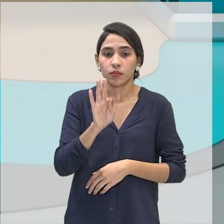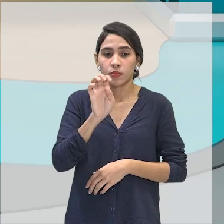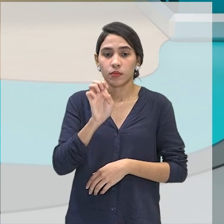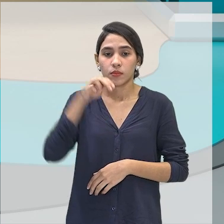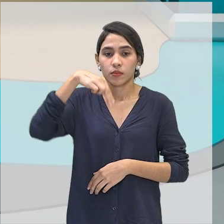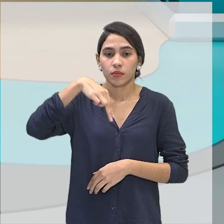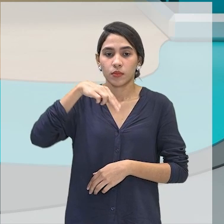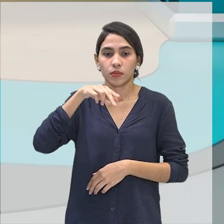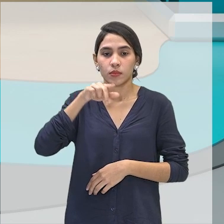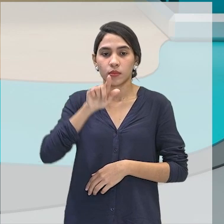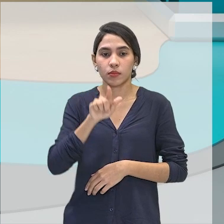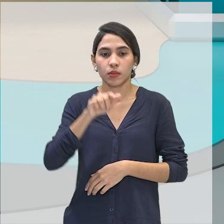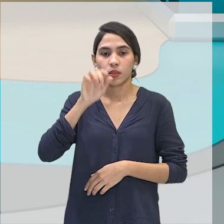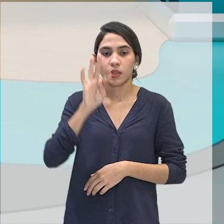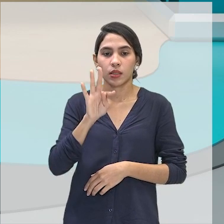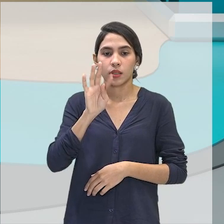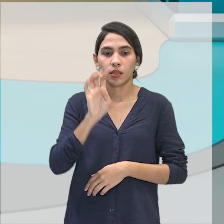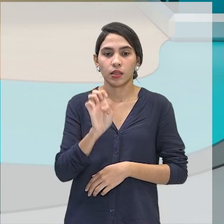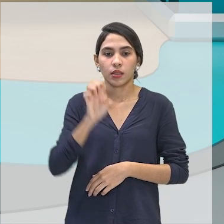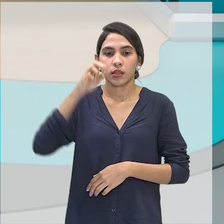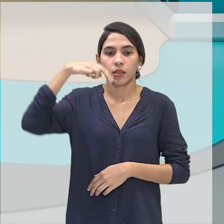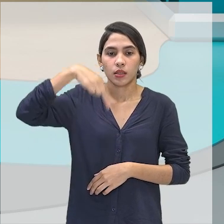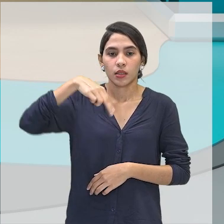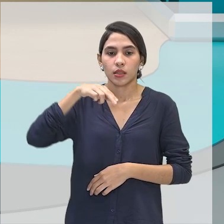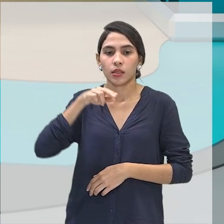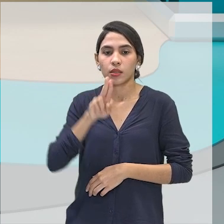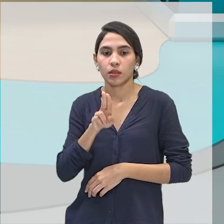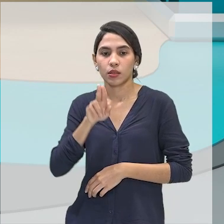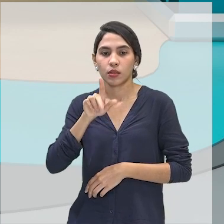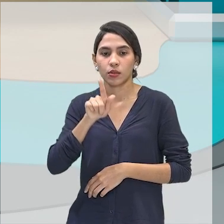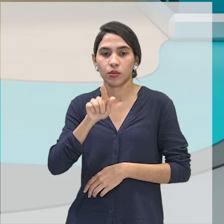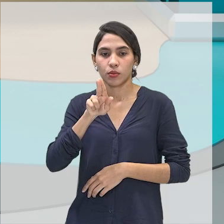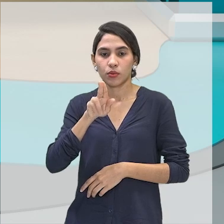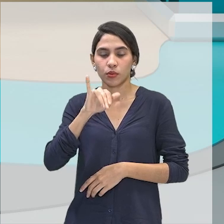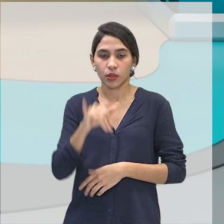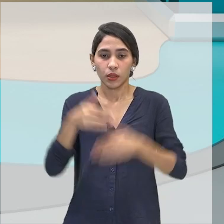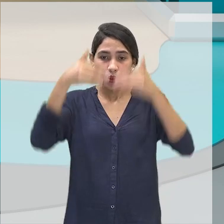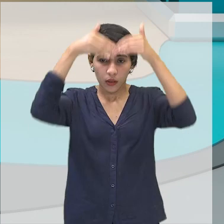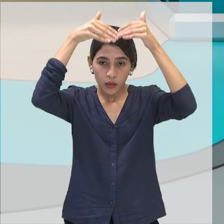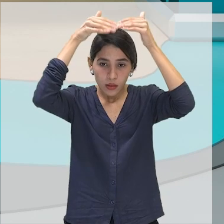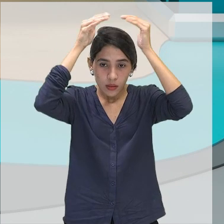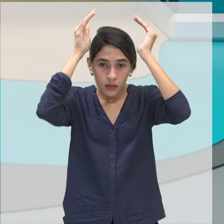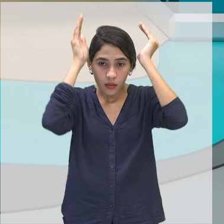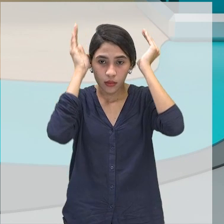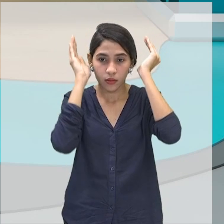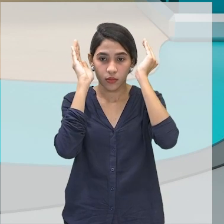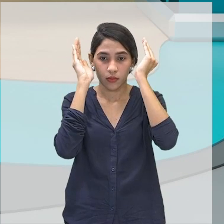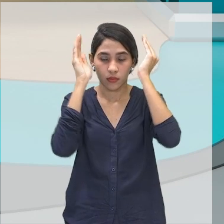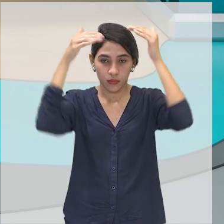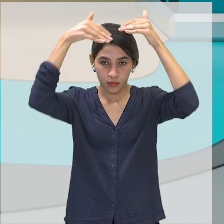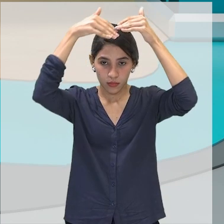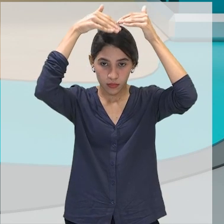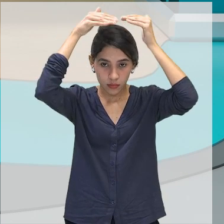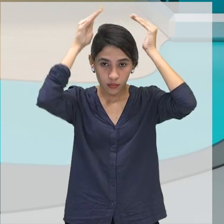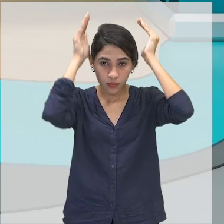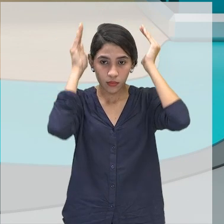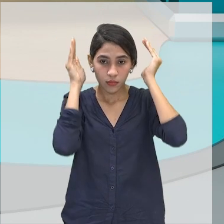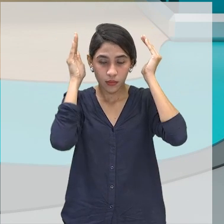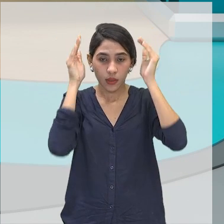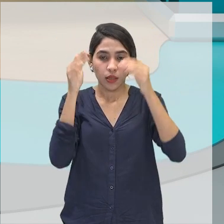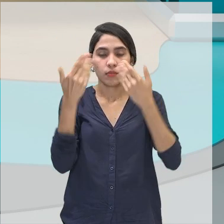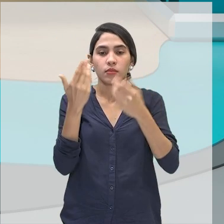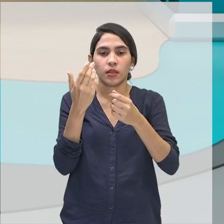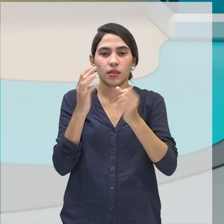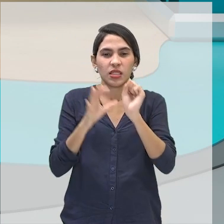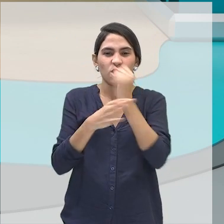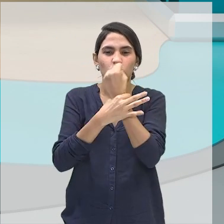cima, que é o pano que vai envolver a cabeça do kendoka para que tenha uma melhor aderência aí do capacete, que